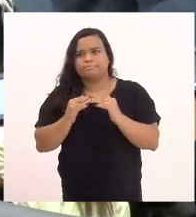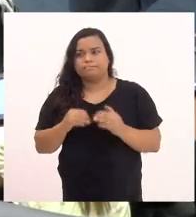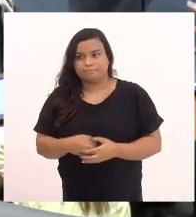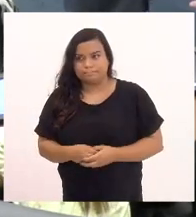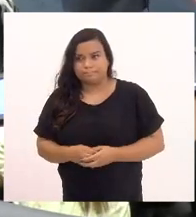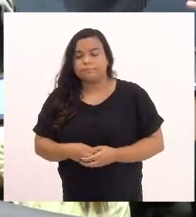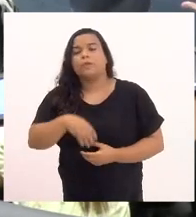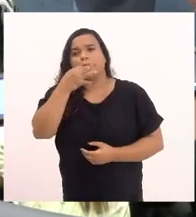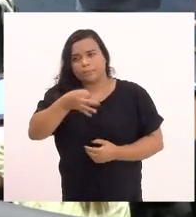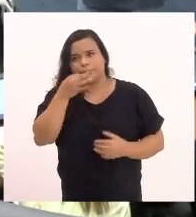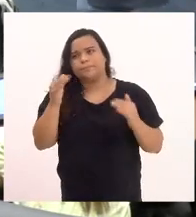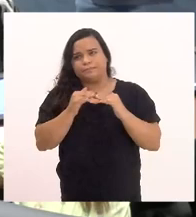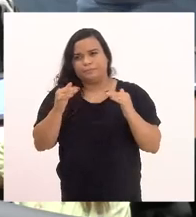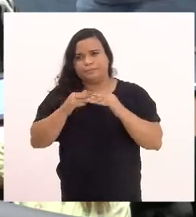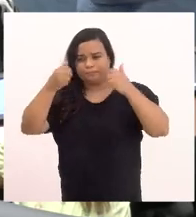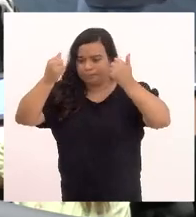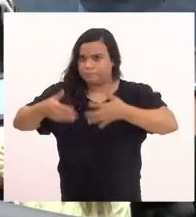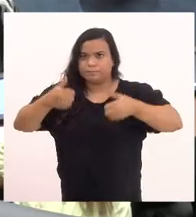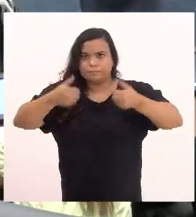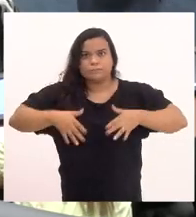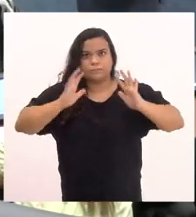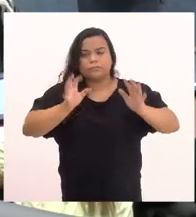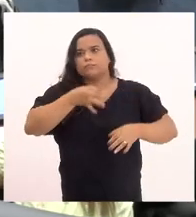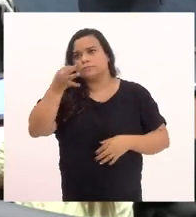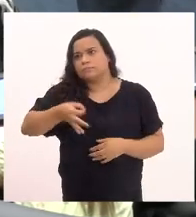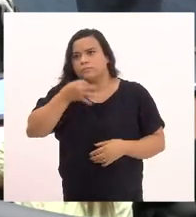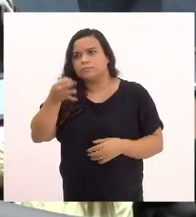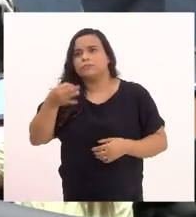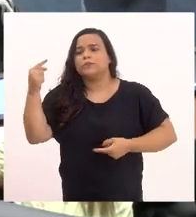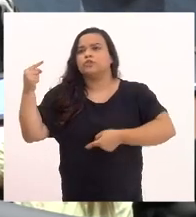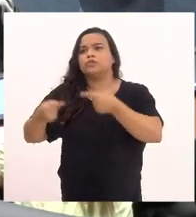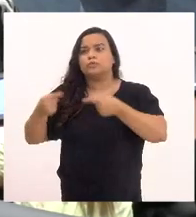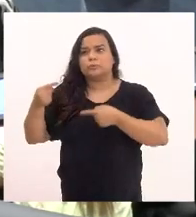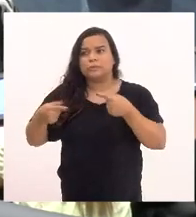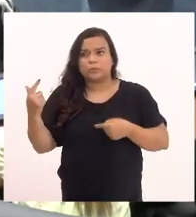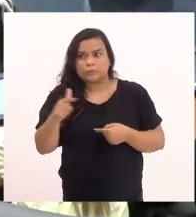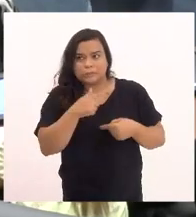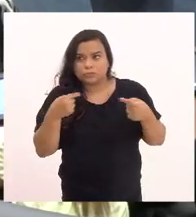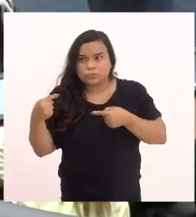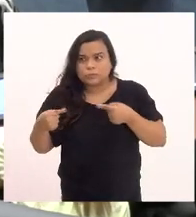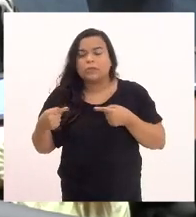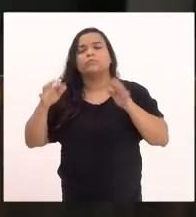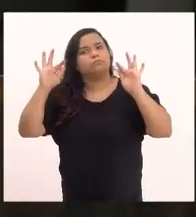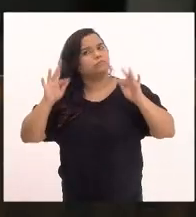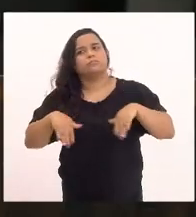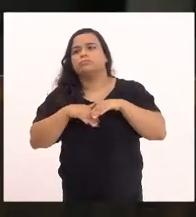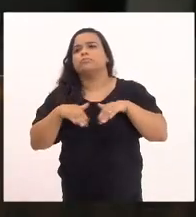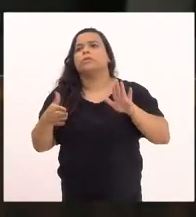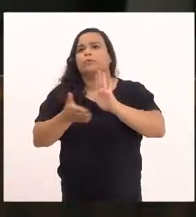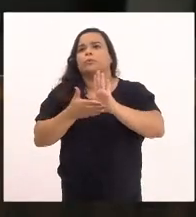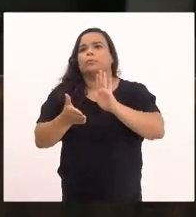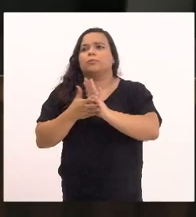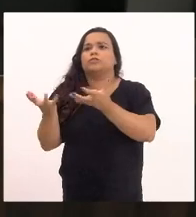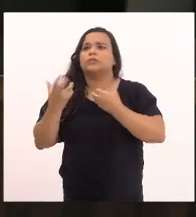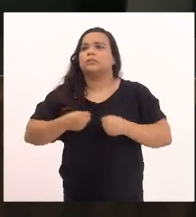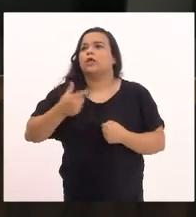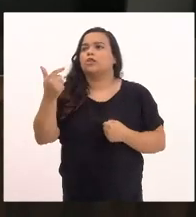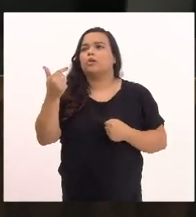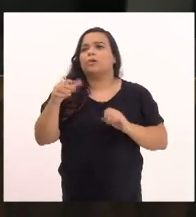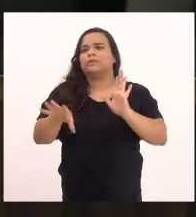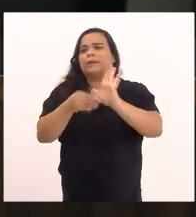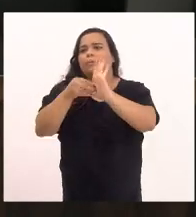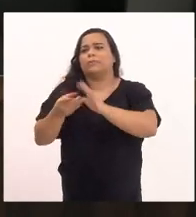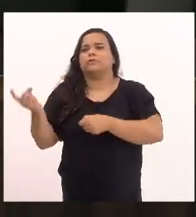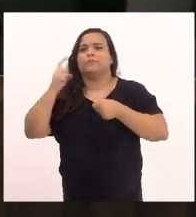pareceres emitidos em discussão. Não havendo que queira discutir, encerra a discussão. A presente proposta recebeu 12 emendas e retorna